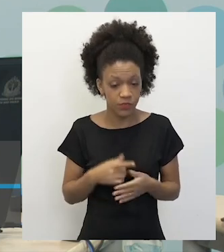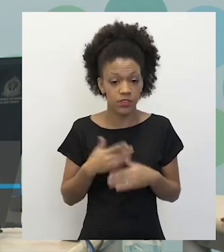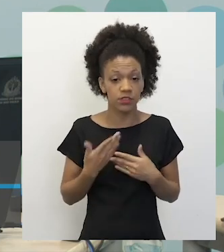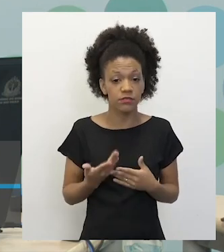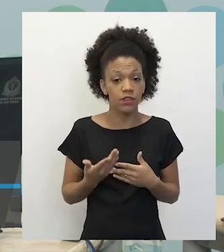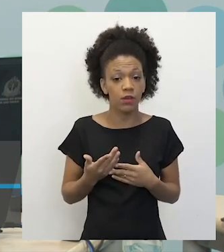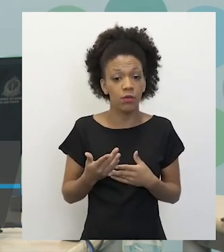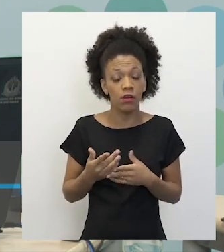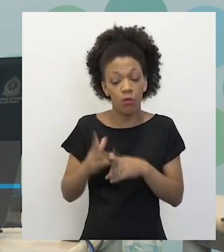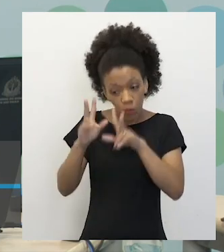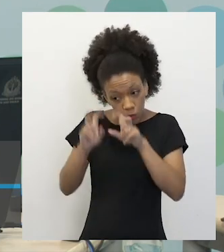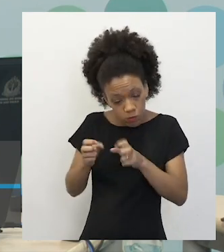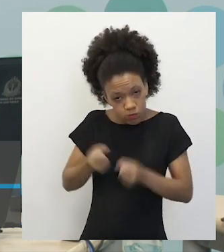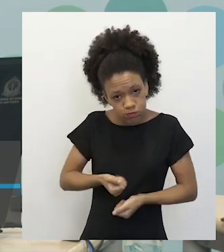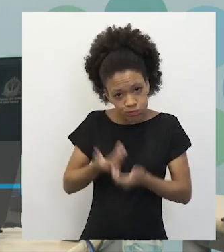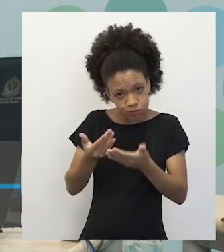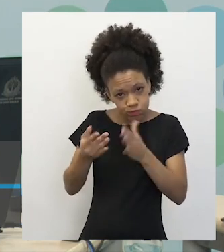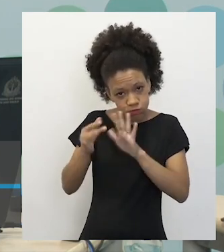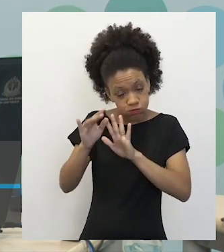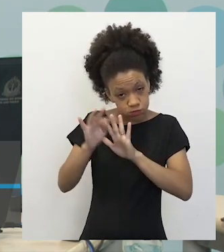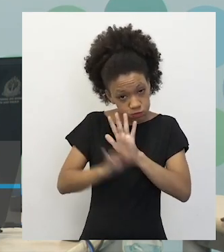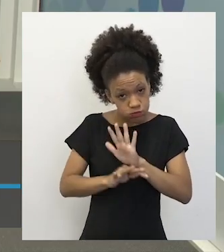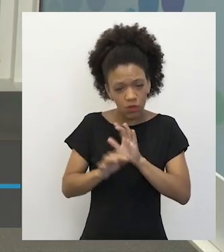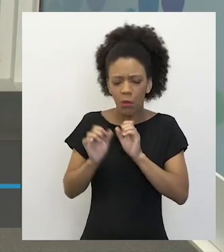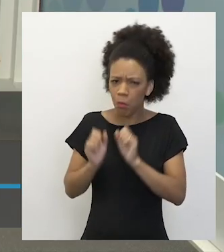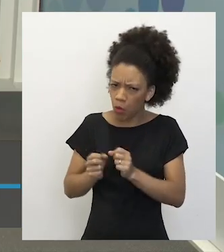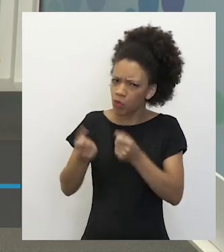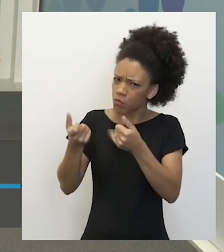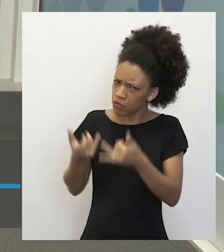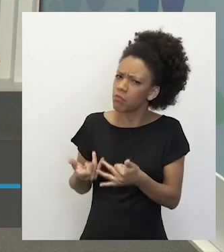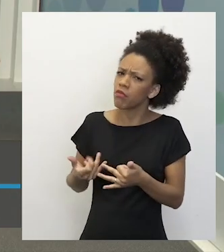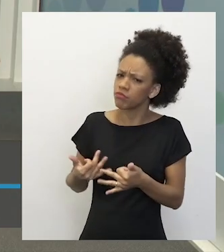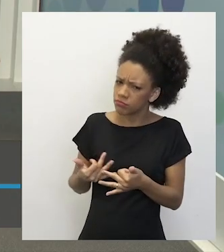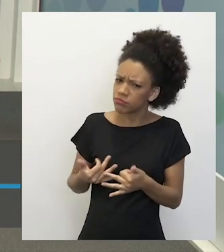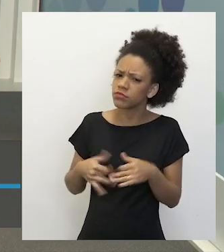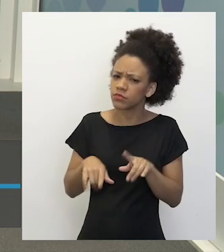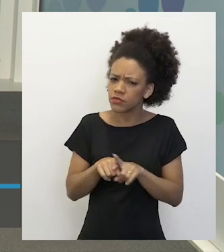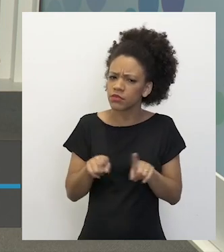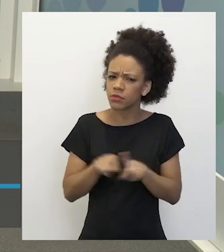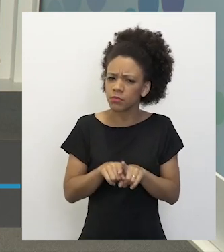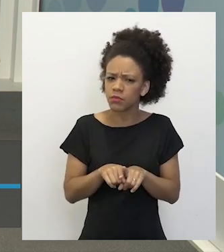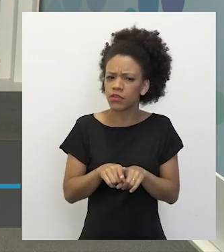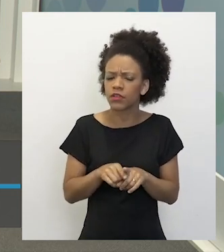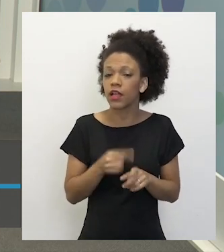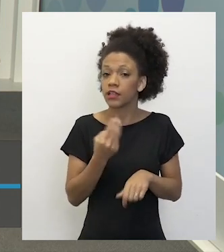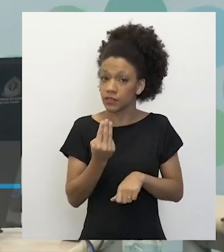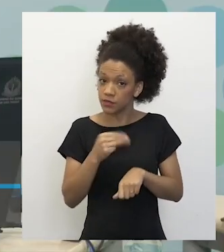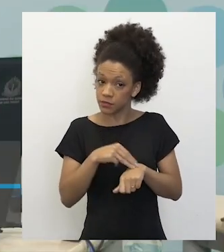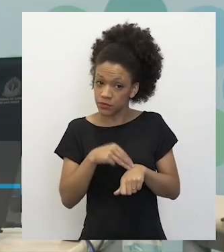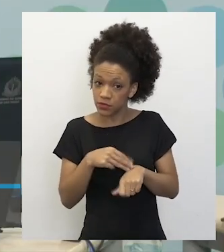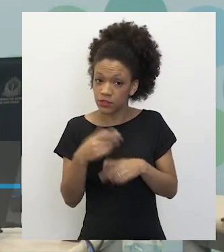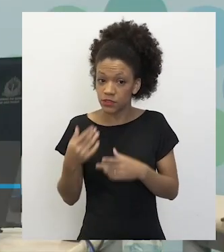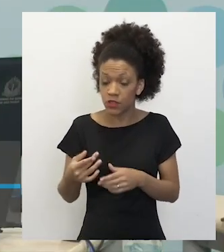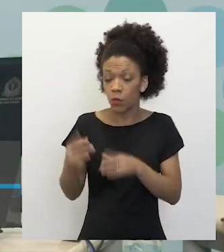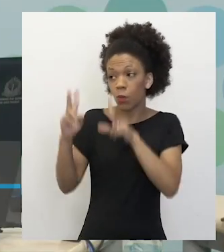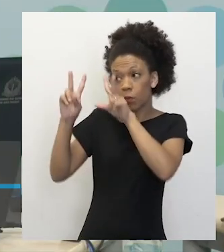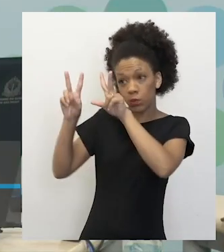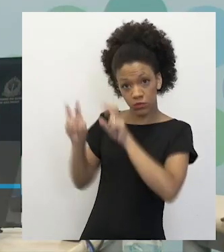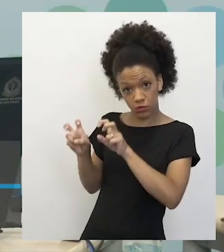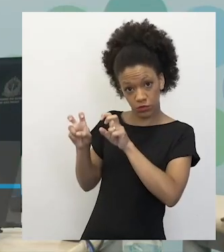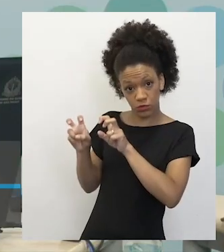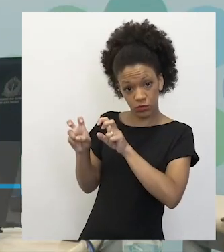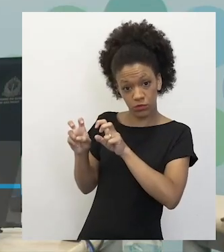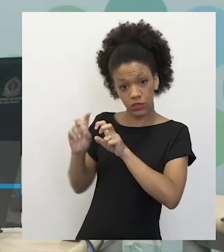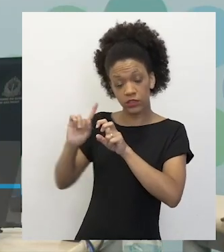um título a essa fábula. Pode okay? até colocar uma justificativa, E uma né? justificativa. Então, 3 título. minutinhos. Então, coloca o título